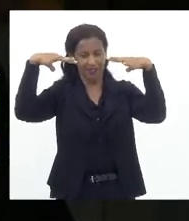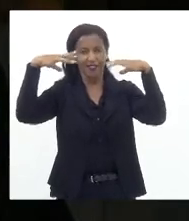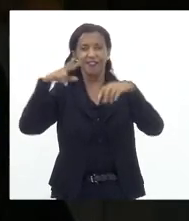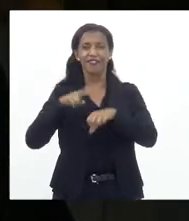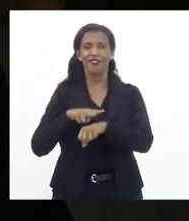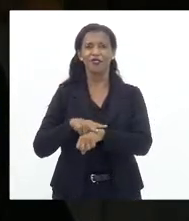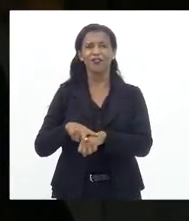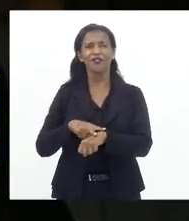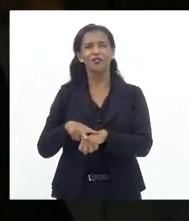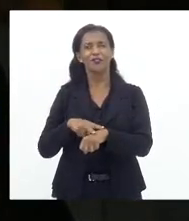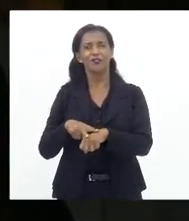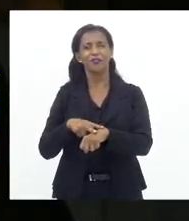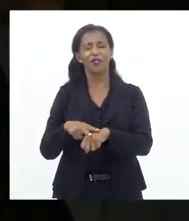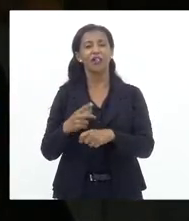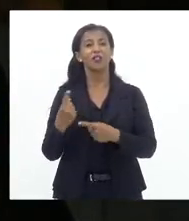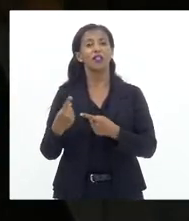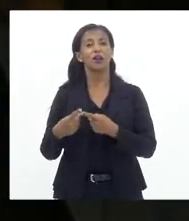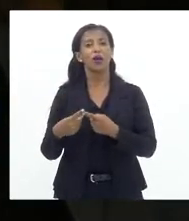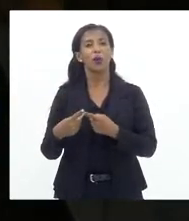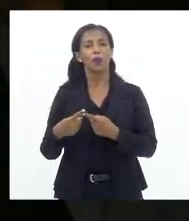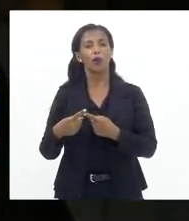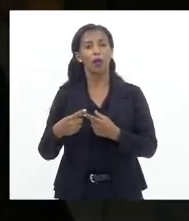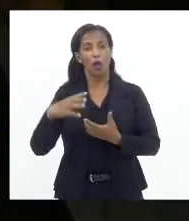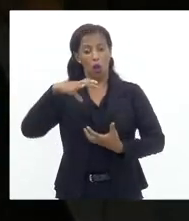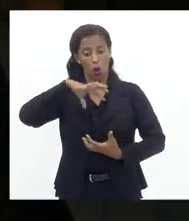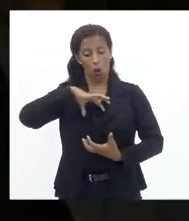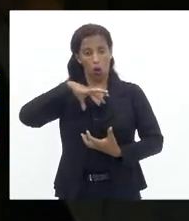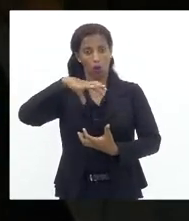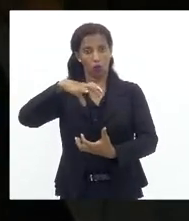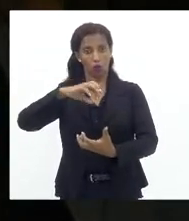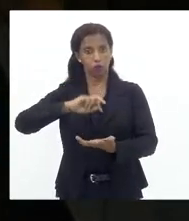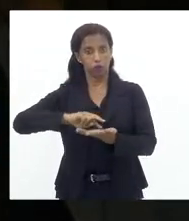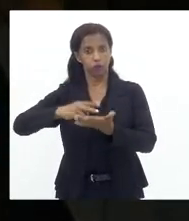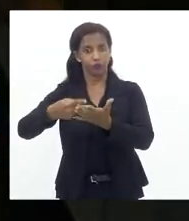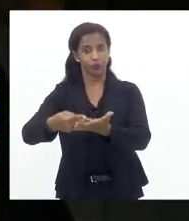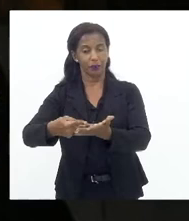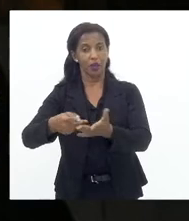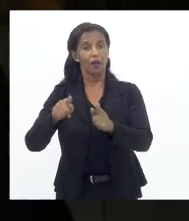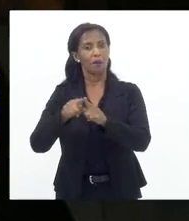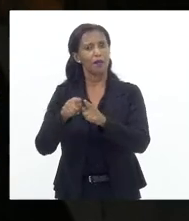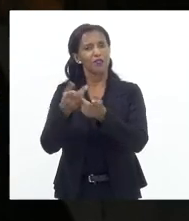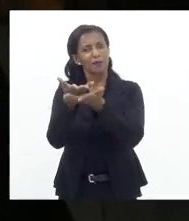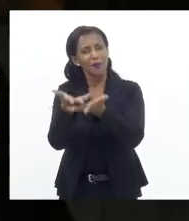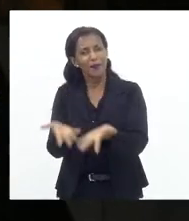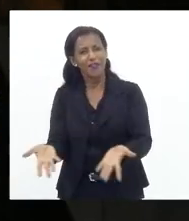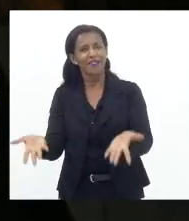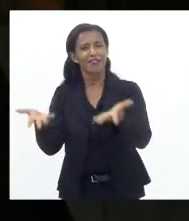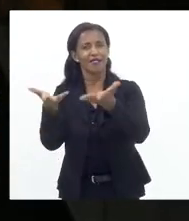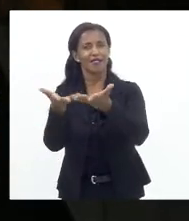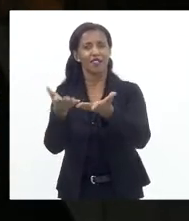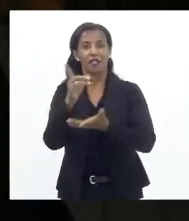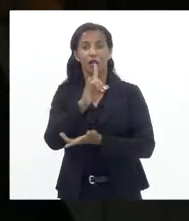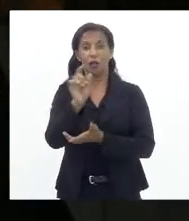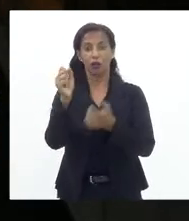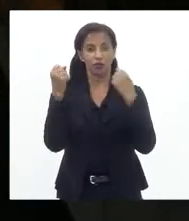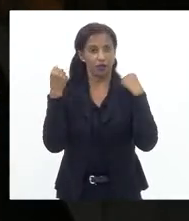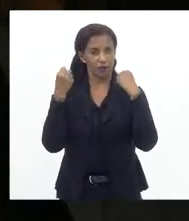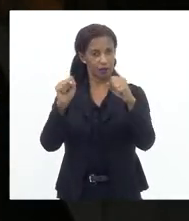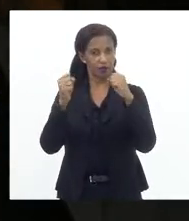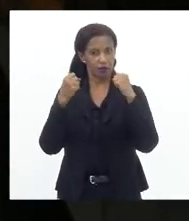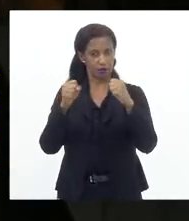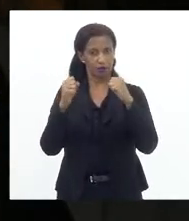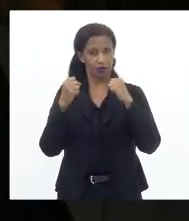atenção para doação de órgãos mas também homenagem ao dia da educação